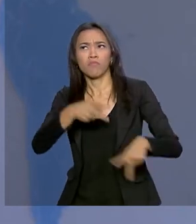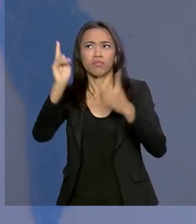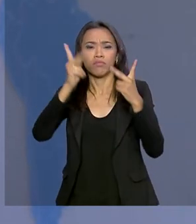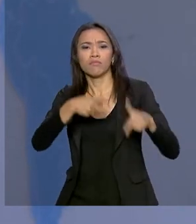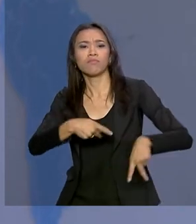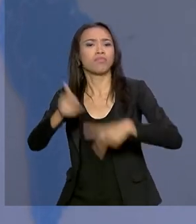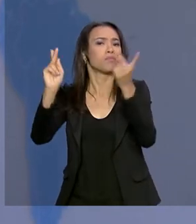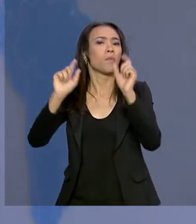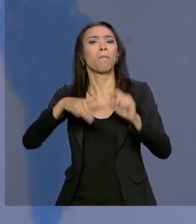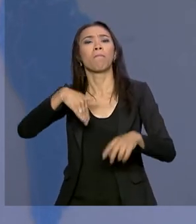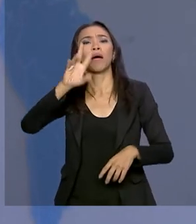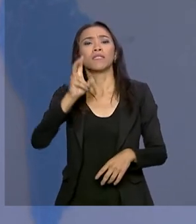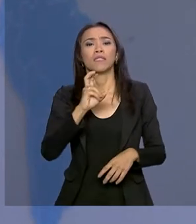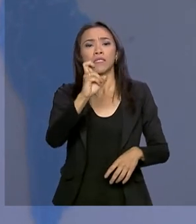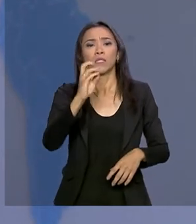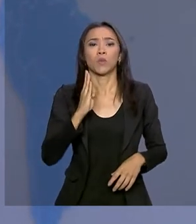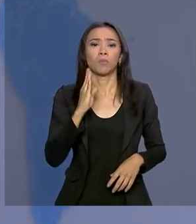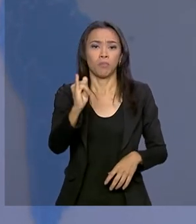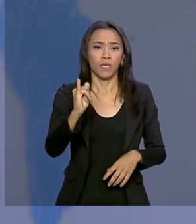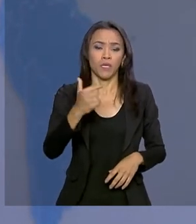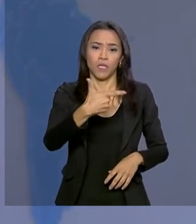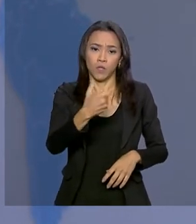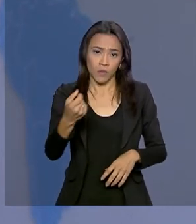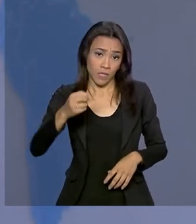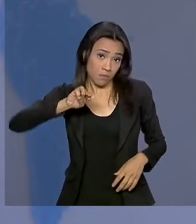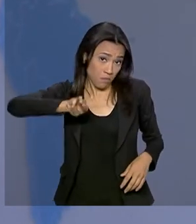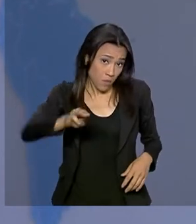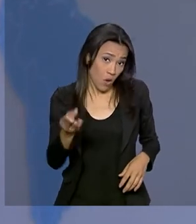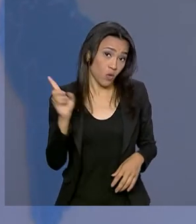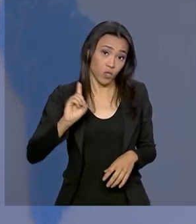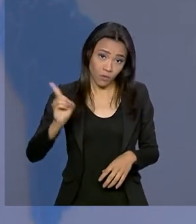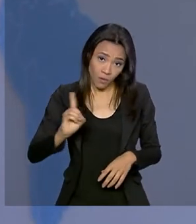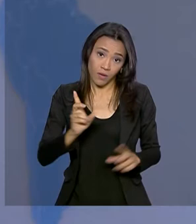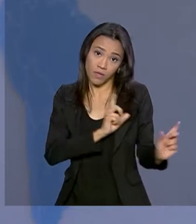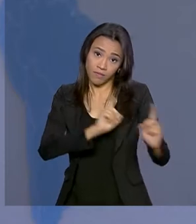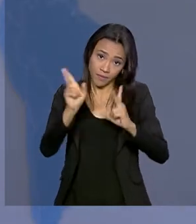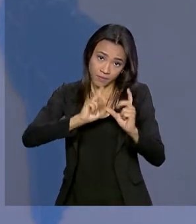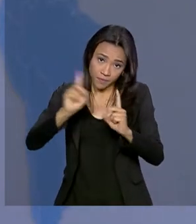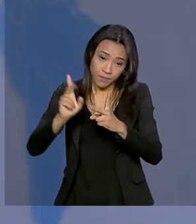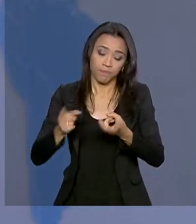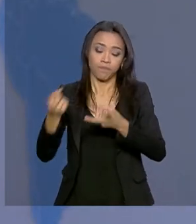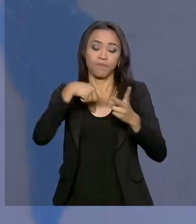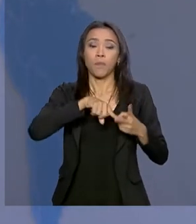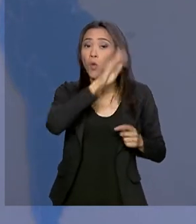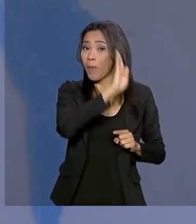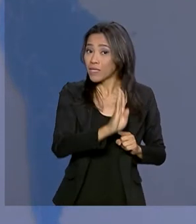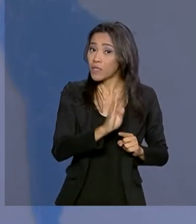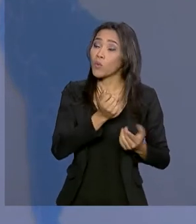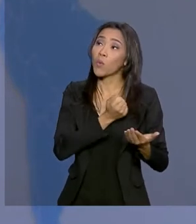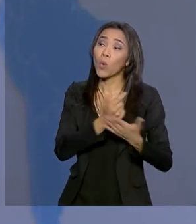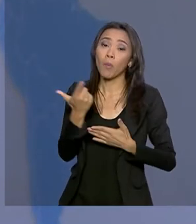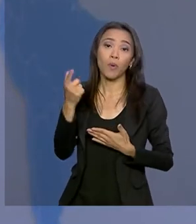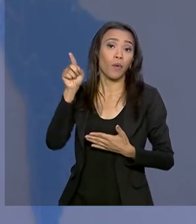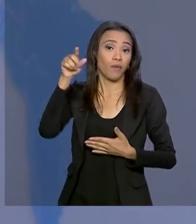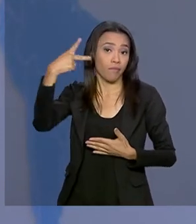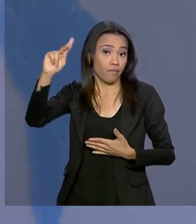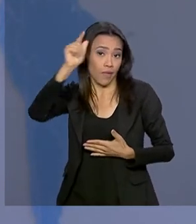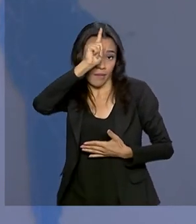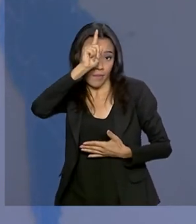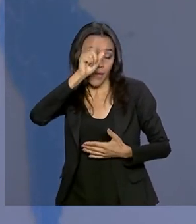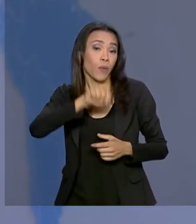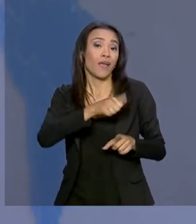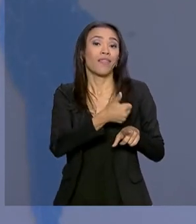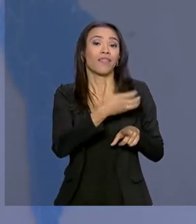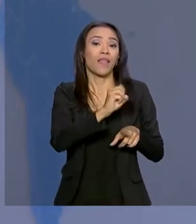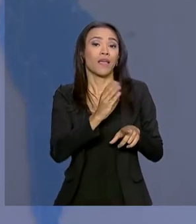mais de 5 bilhões e 200 milhões de dólares em exportações. Já o Brasil comprou da Alemanha o equivalente a